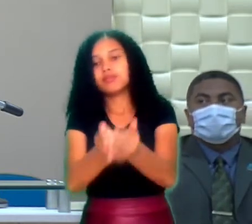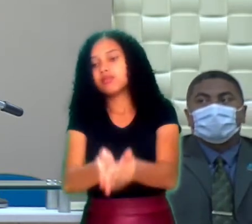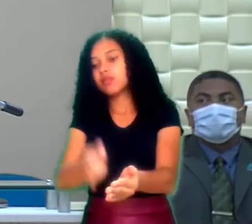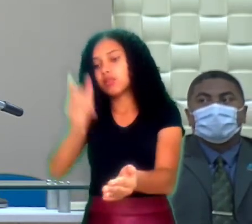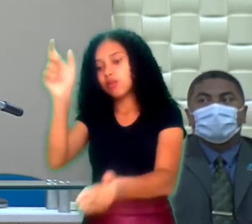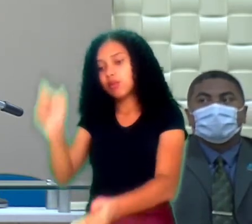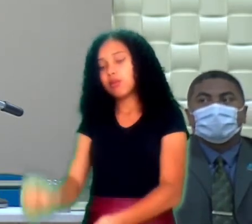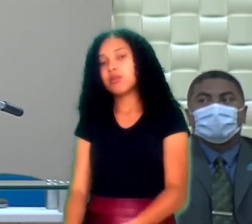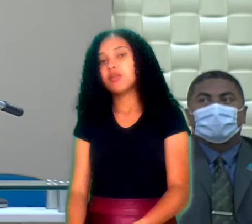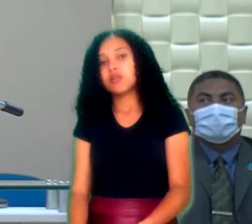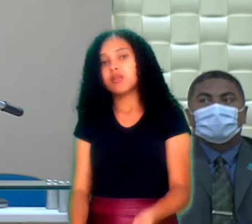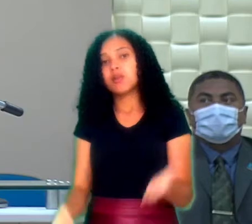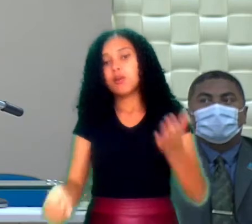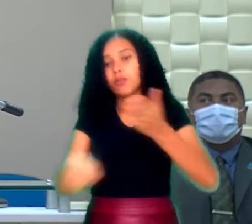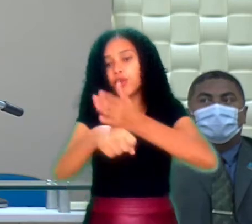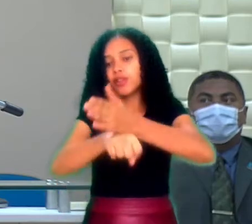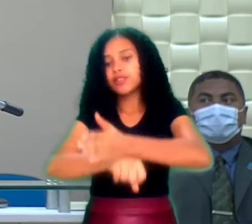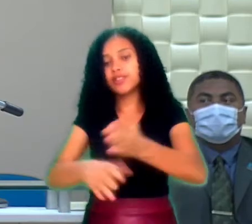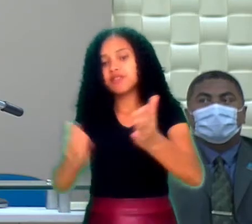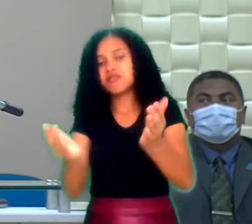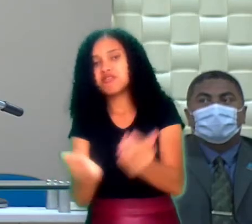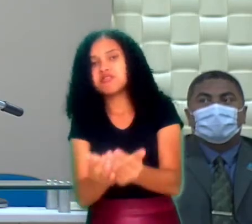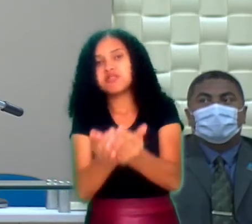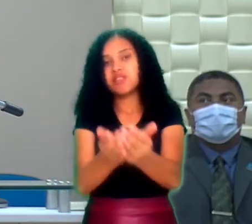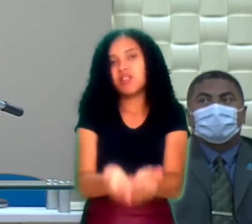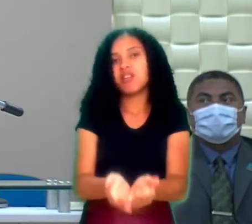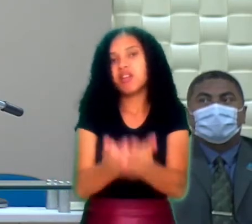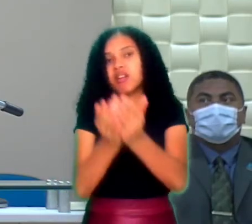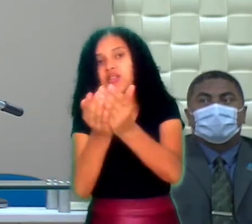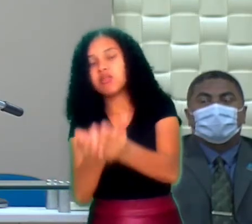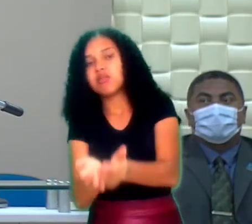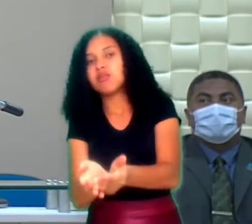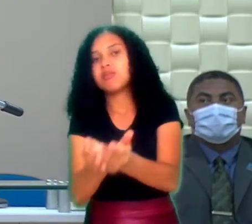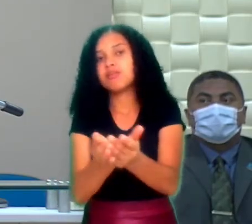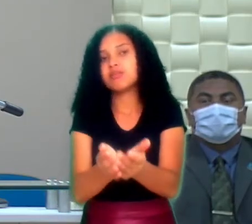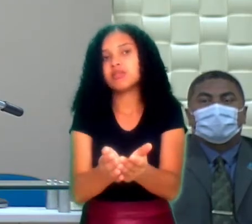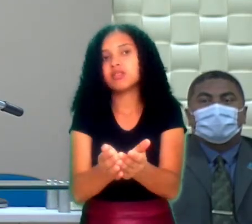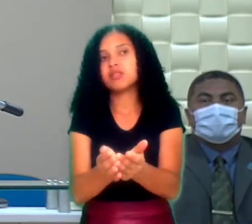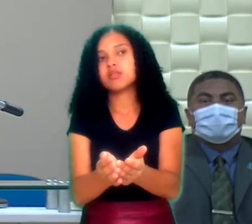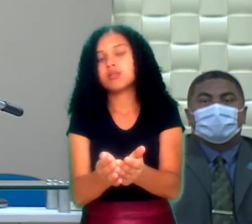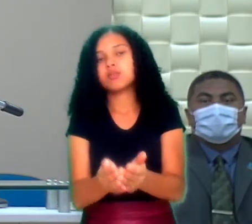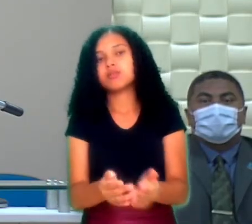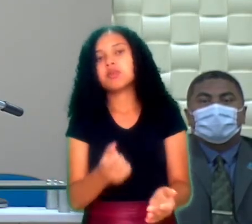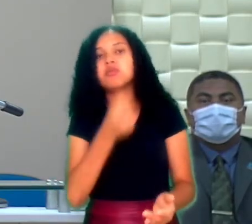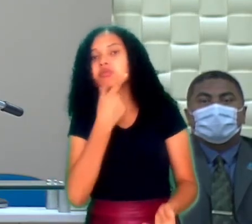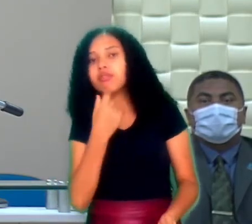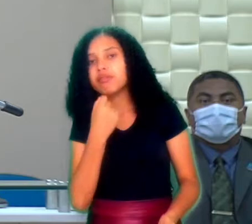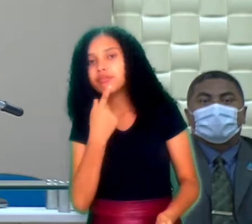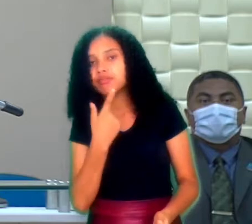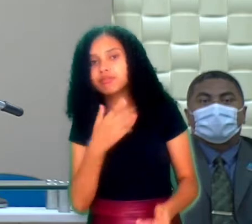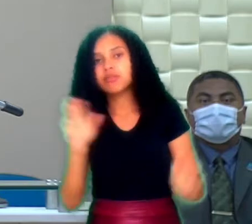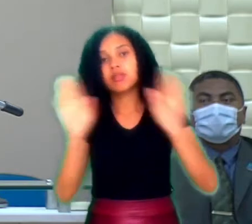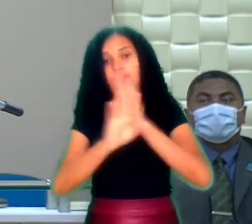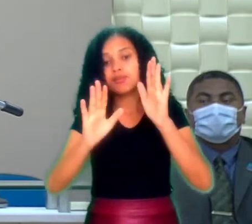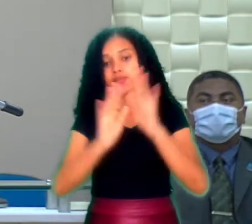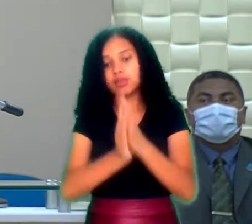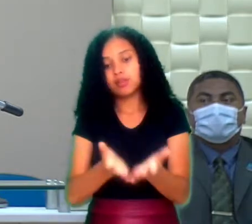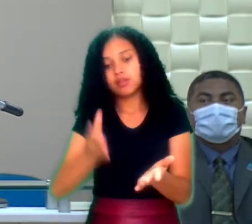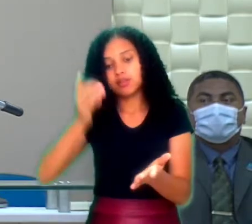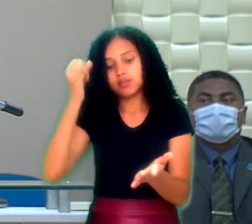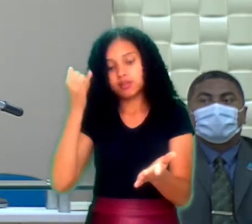Jonas não entrou ali furtivamente, não. A Bíblia Sagrada diz,